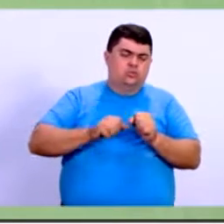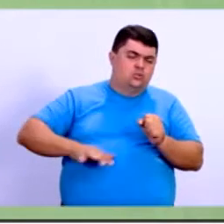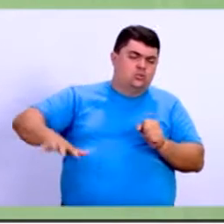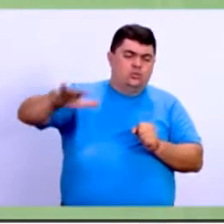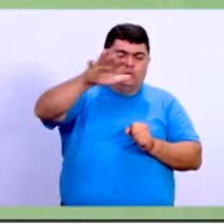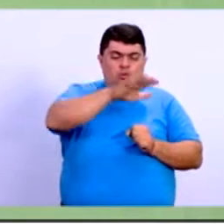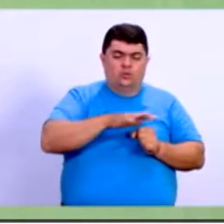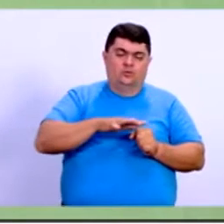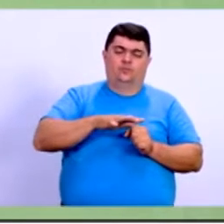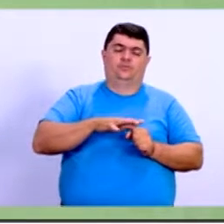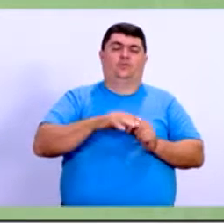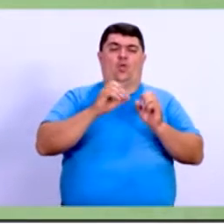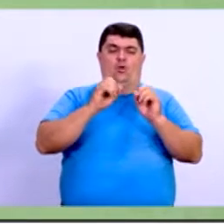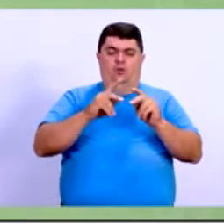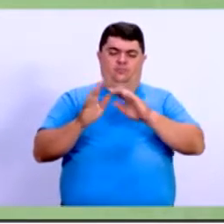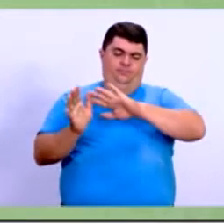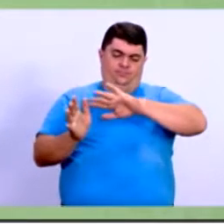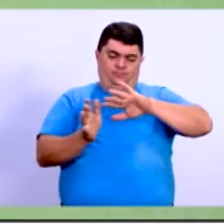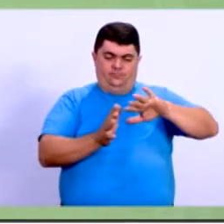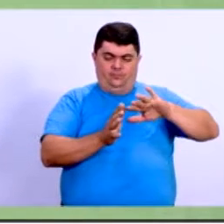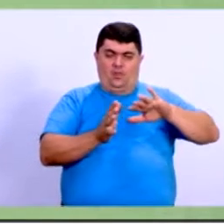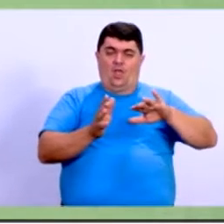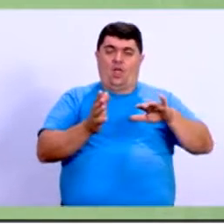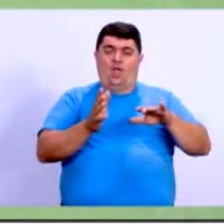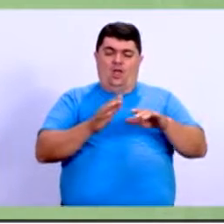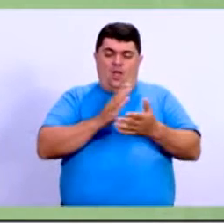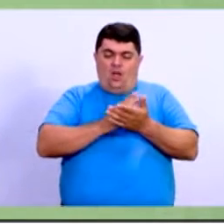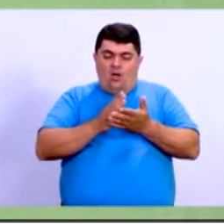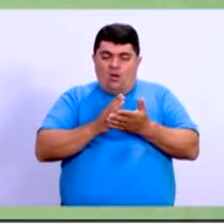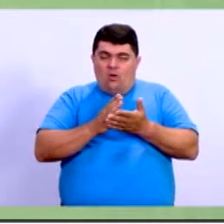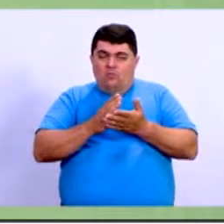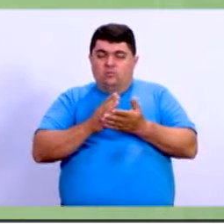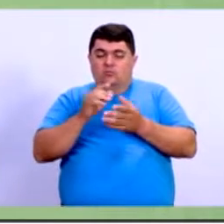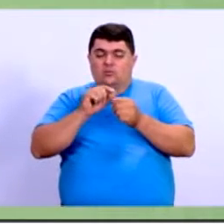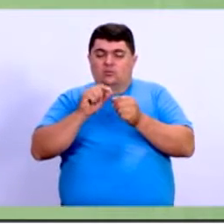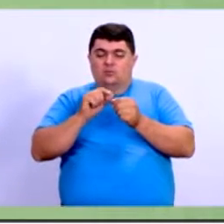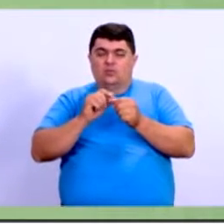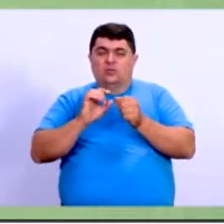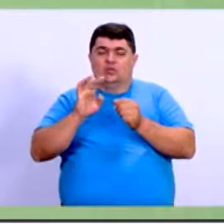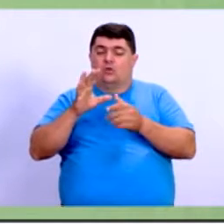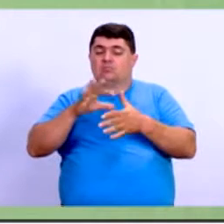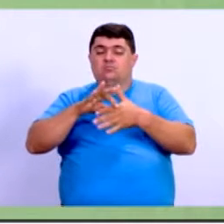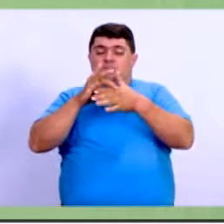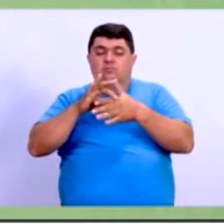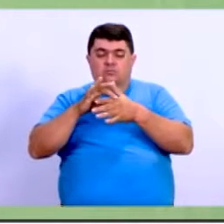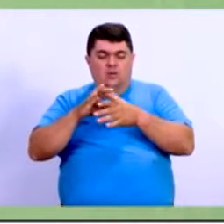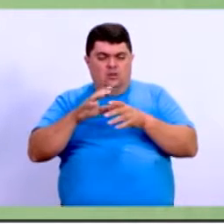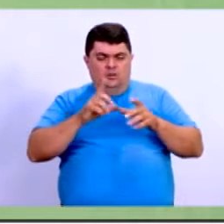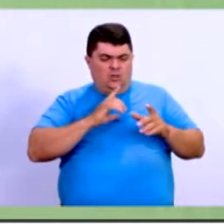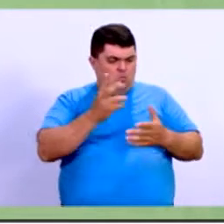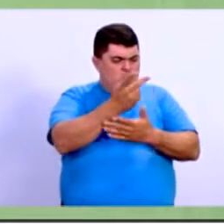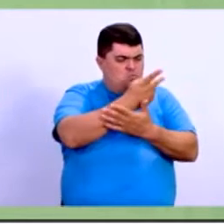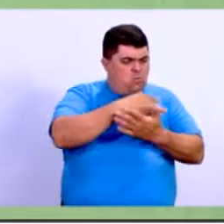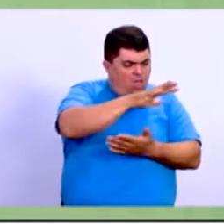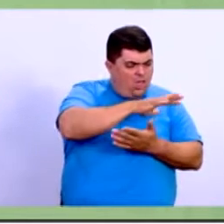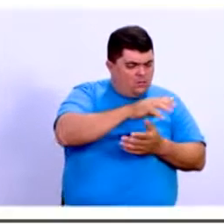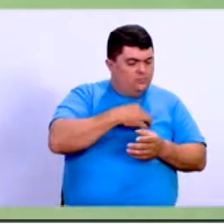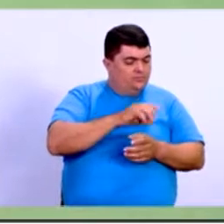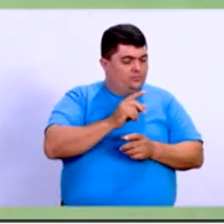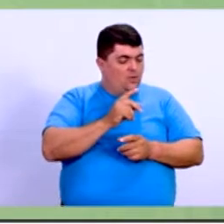completo. Depois ele cria os dos processos principais, certo?